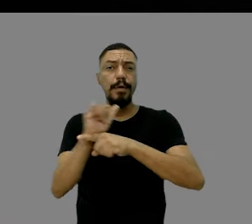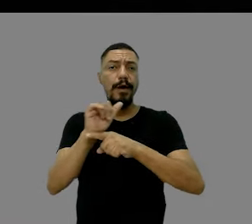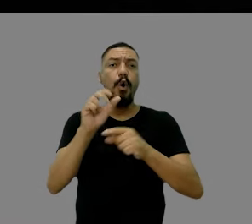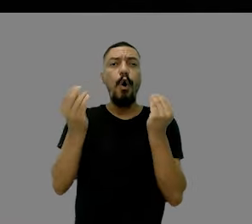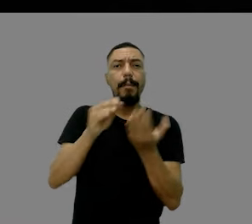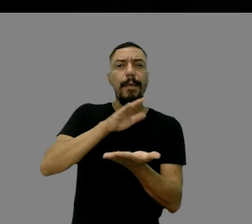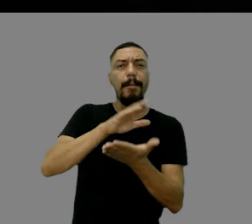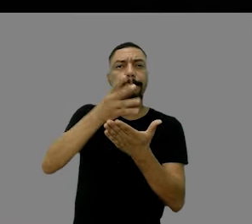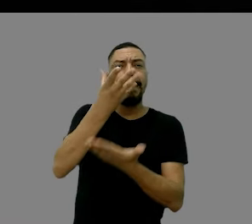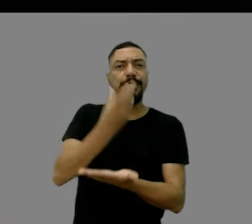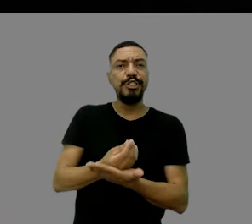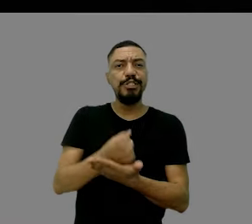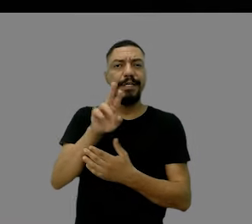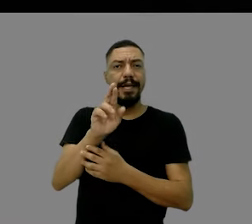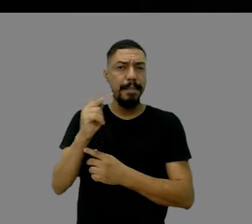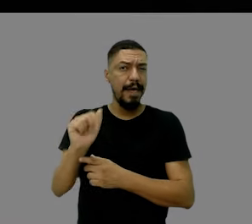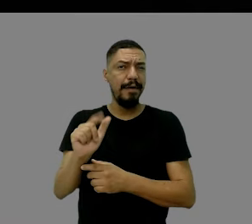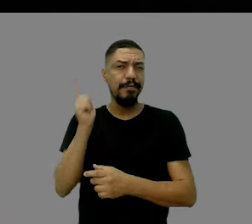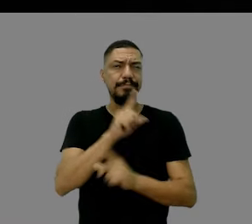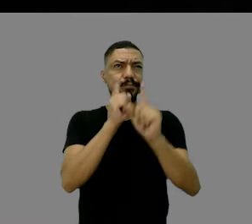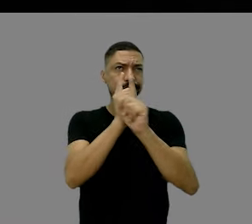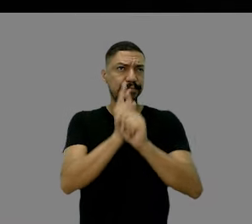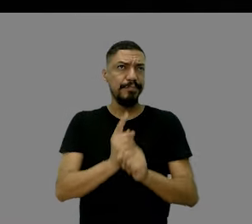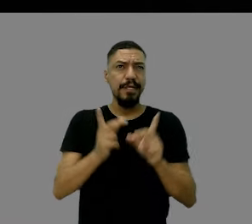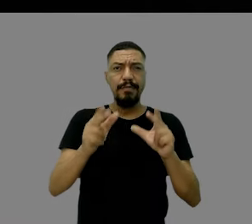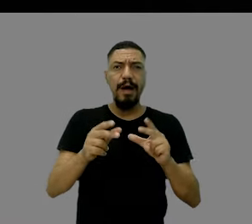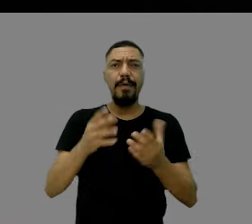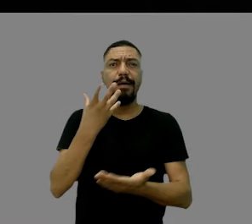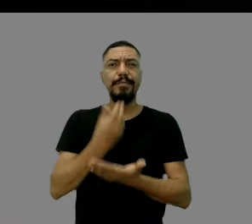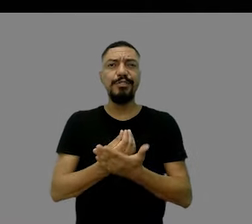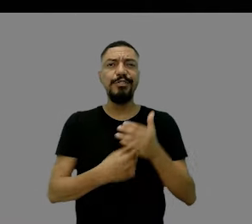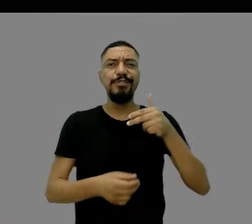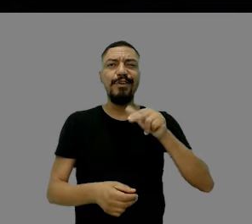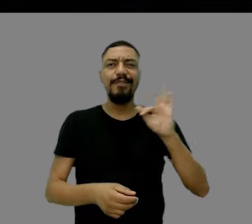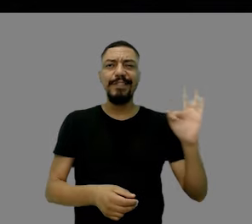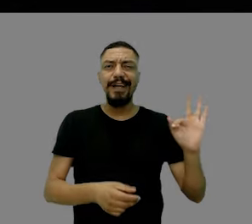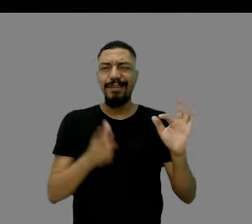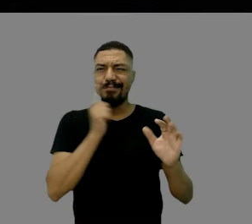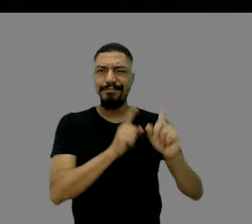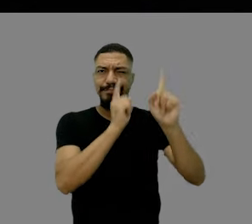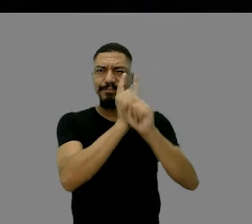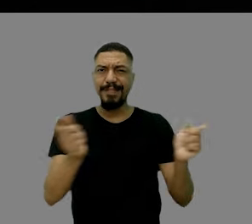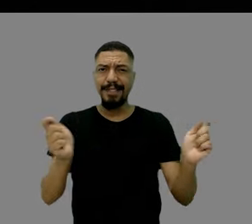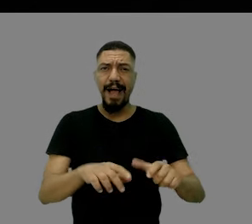aparecer. Vai aparecer, da mesma forma como emitir uma nota fiscal, vai aparecer.